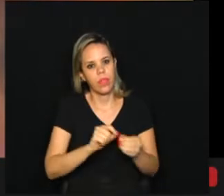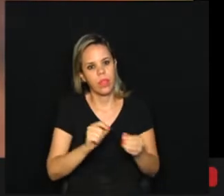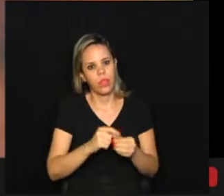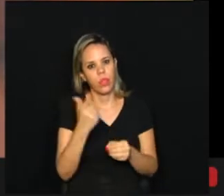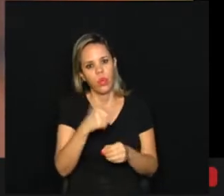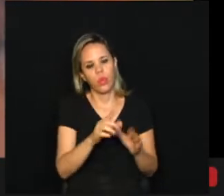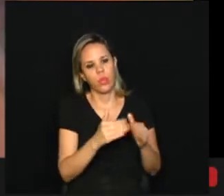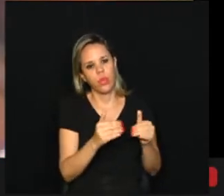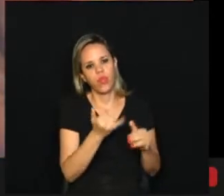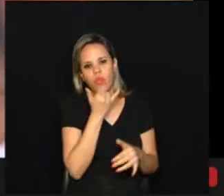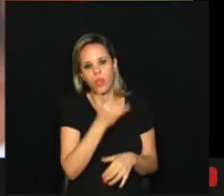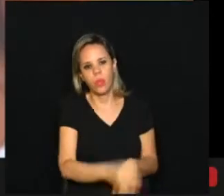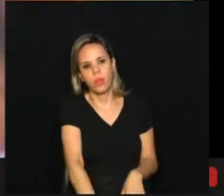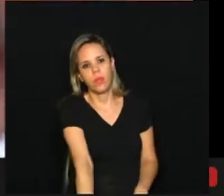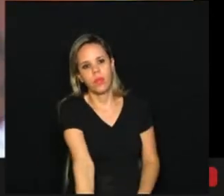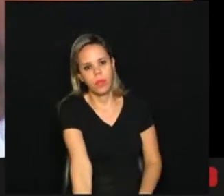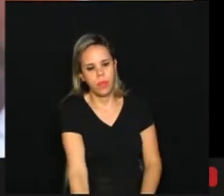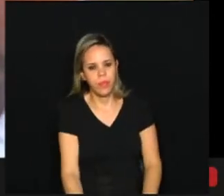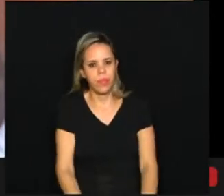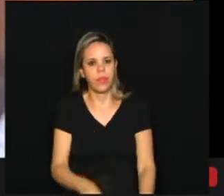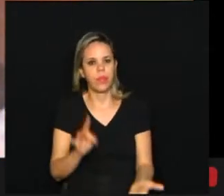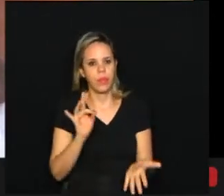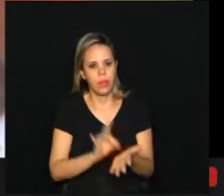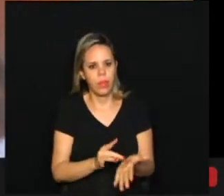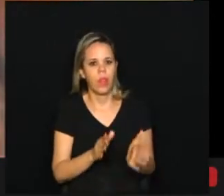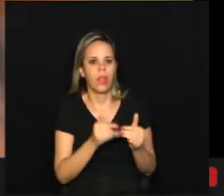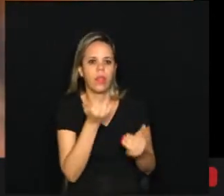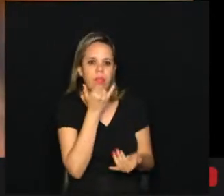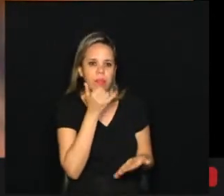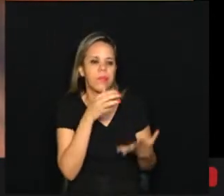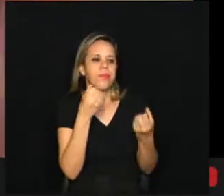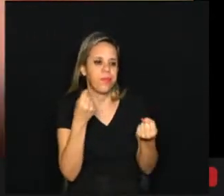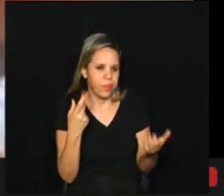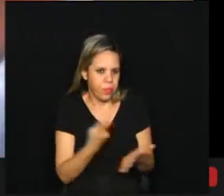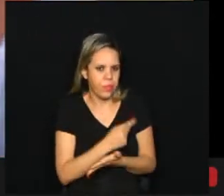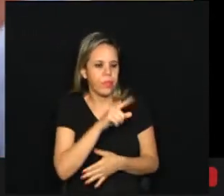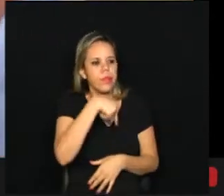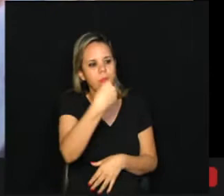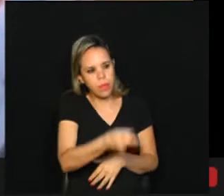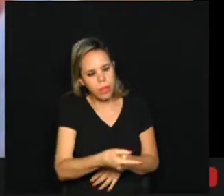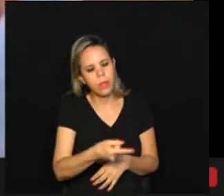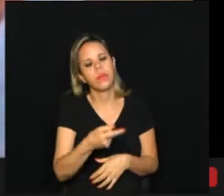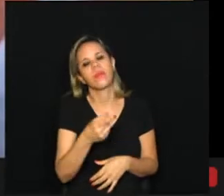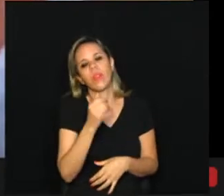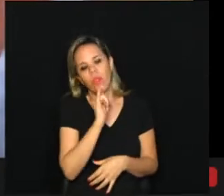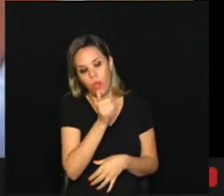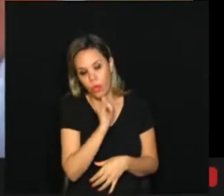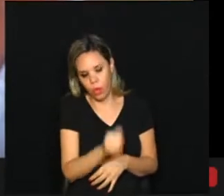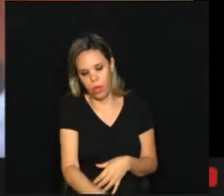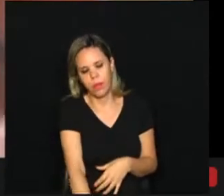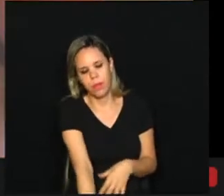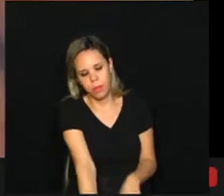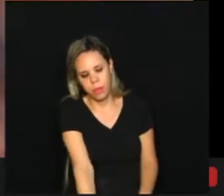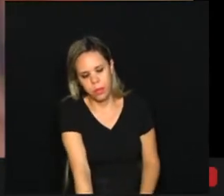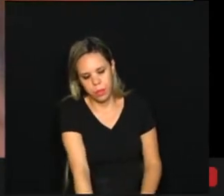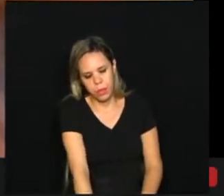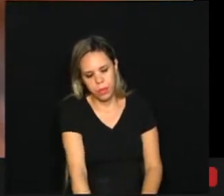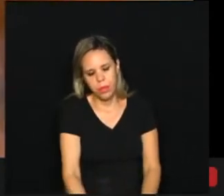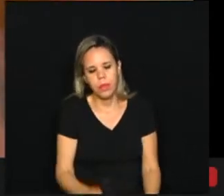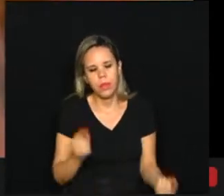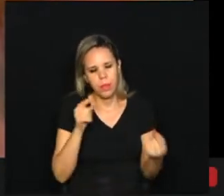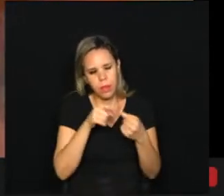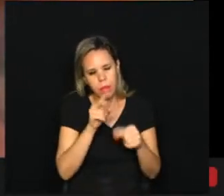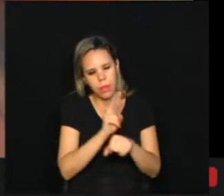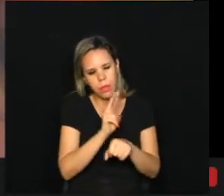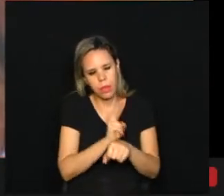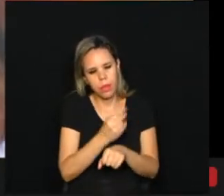outro pedido de desculpas, de fato, pedindo desculpas, assumindo o erro, dizendo que a intenção era proteger